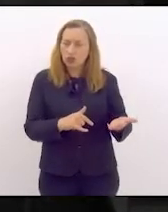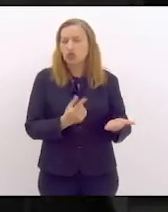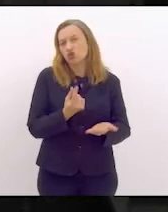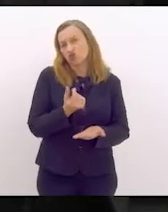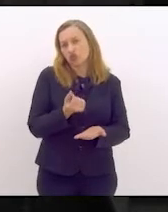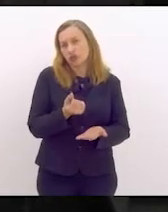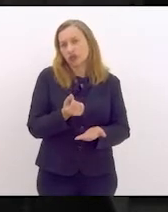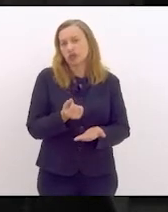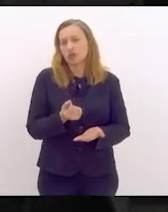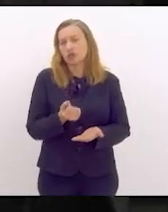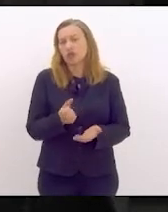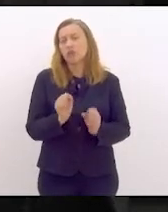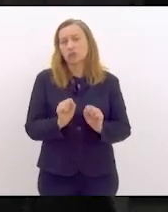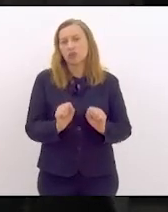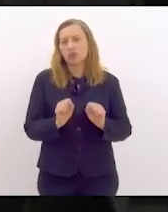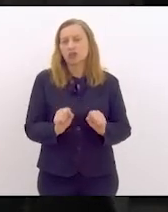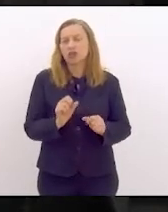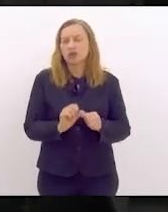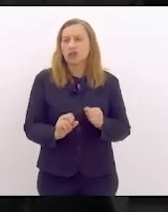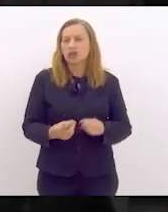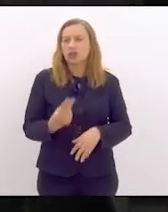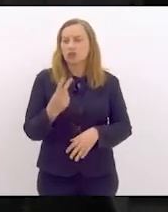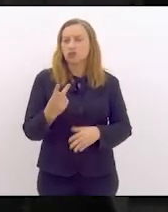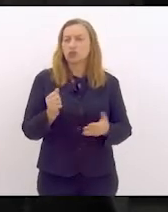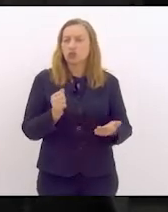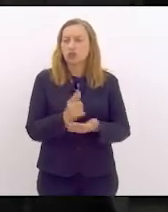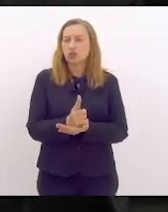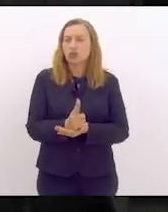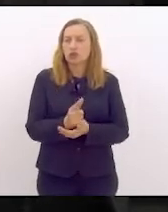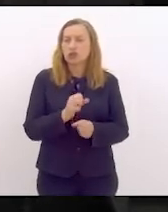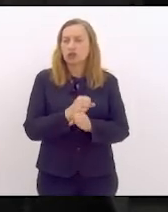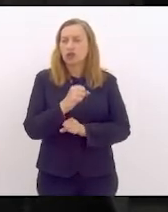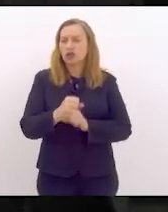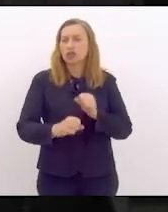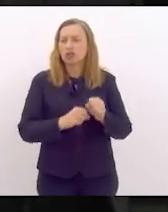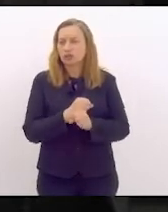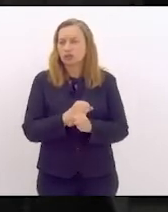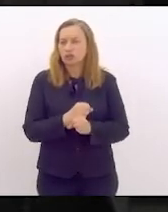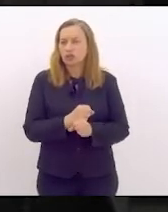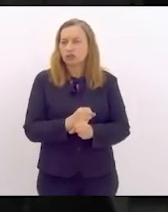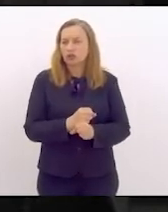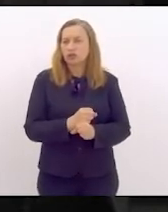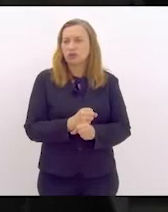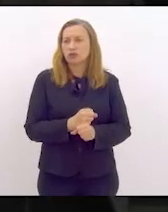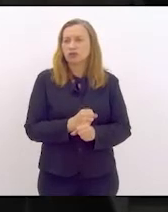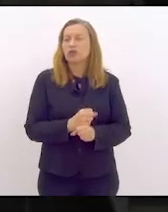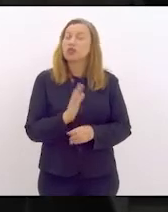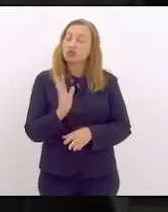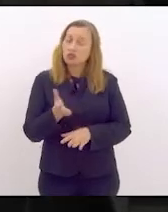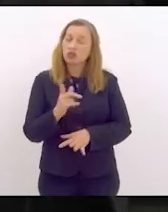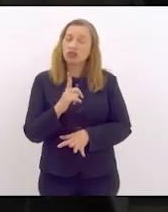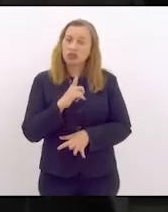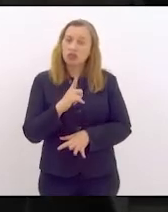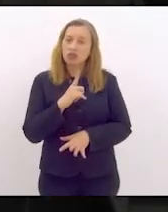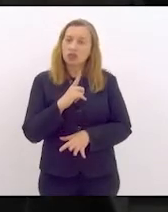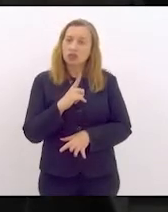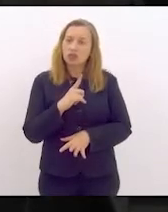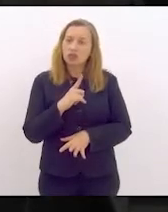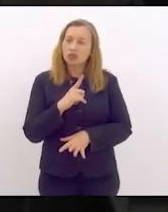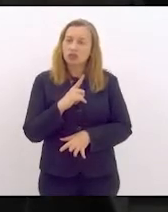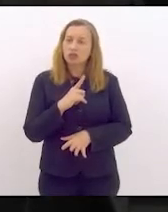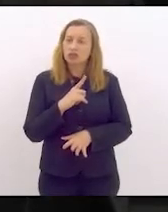preços, poderia fazer duas grandes compras anuais com as projeções que ele já tem das